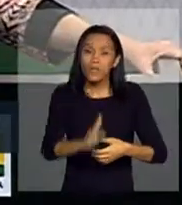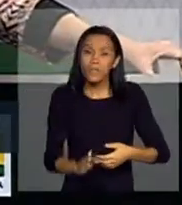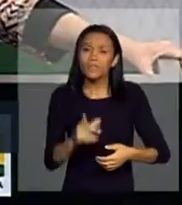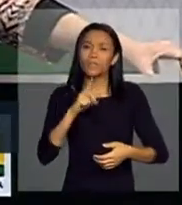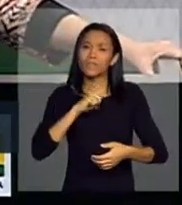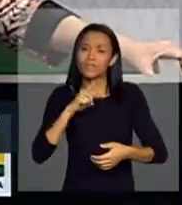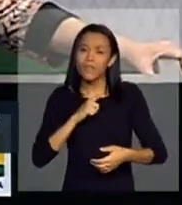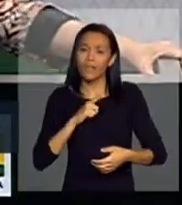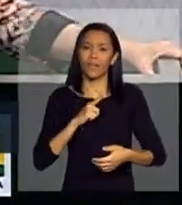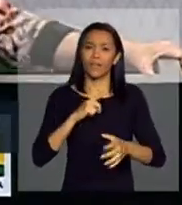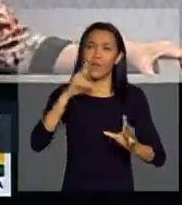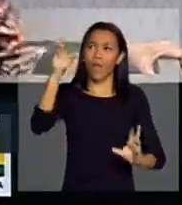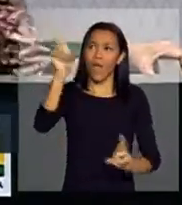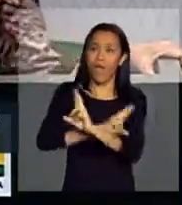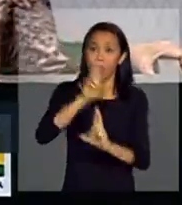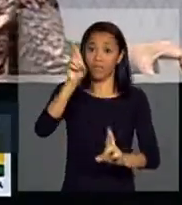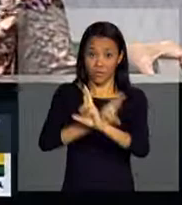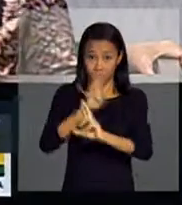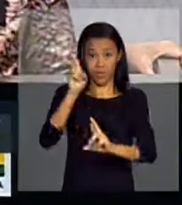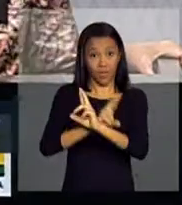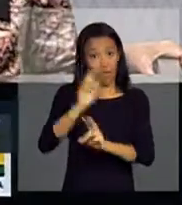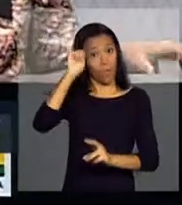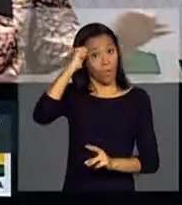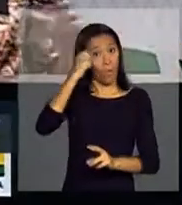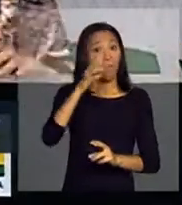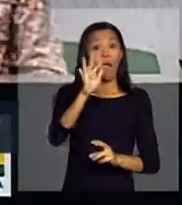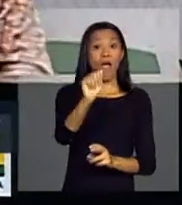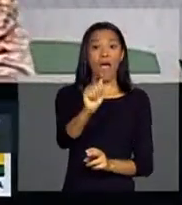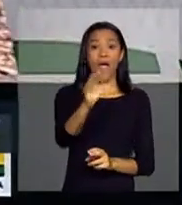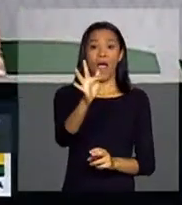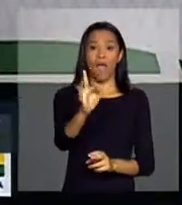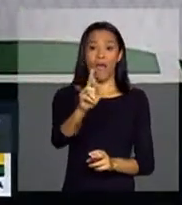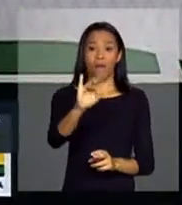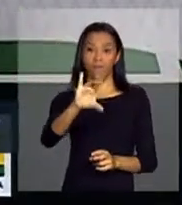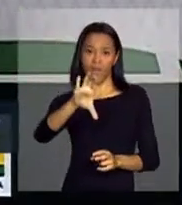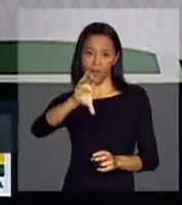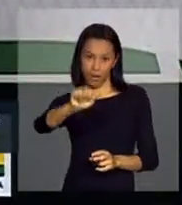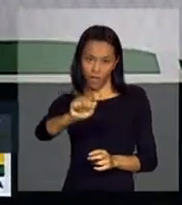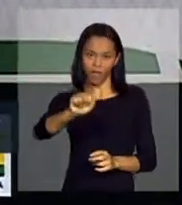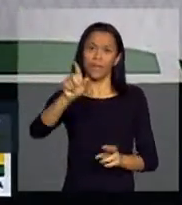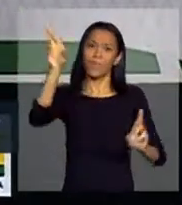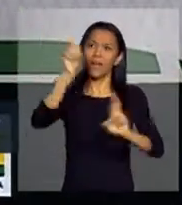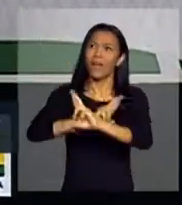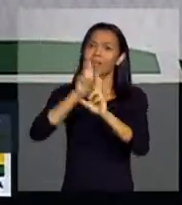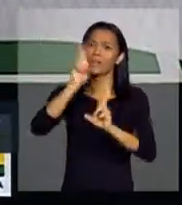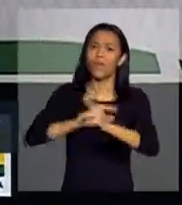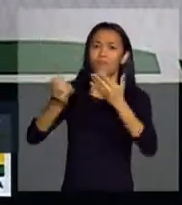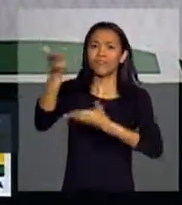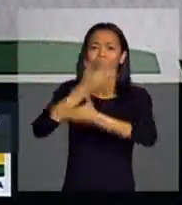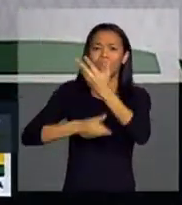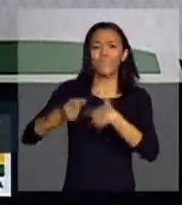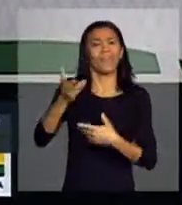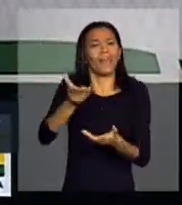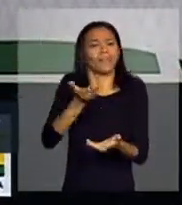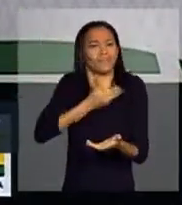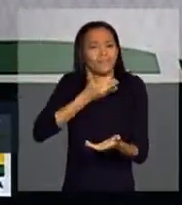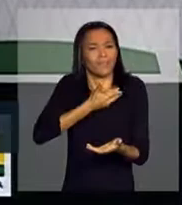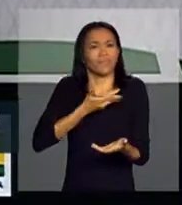na África que é uma é uma é uma relação muito mais amigável